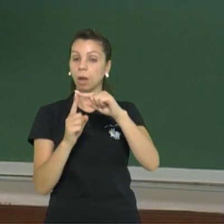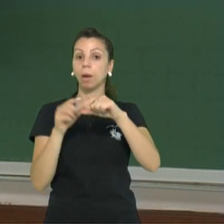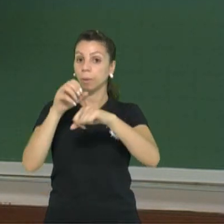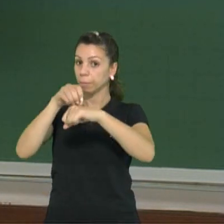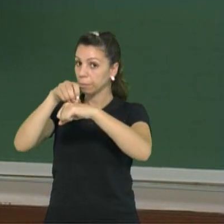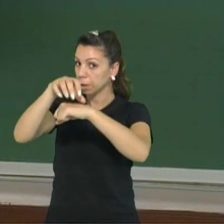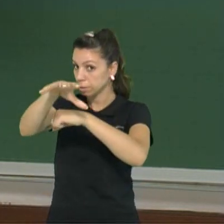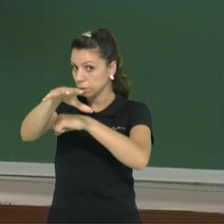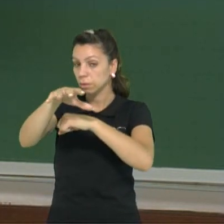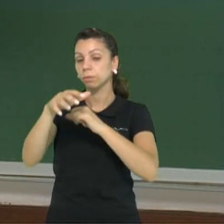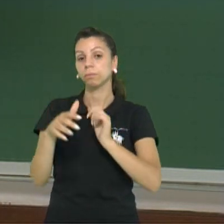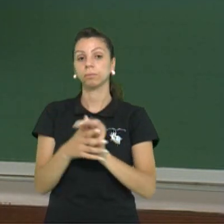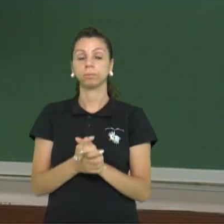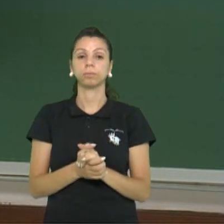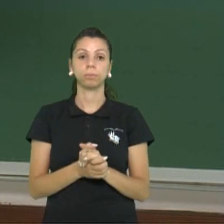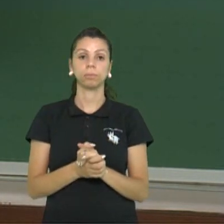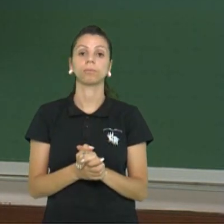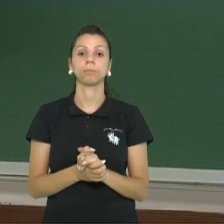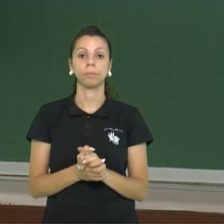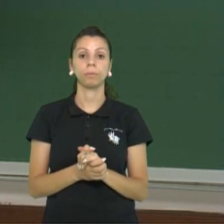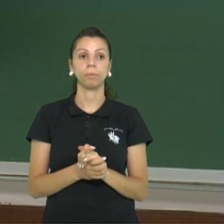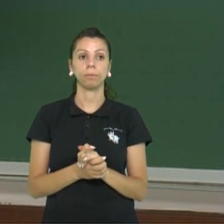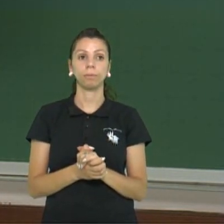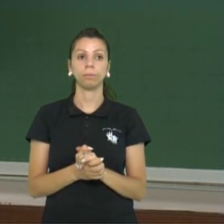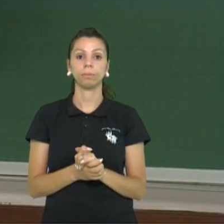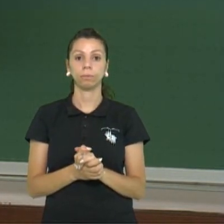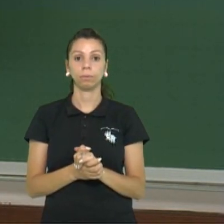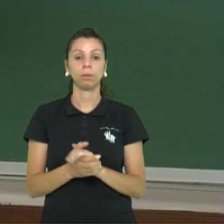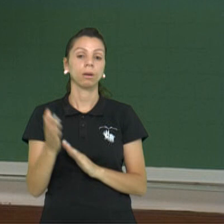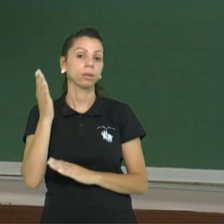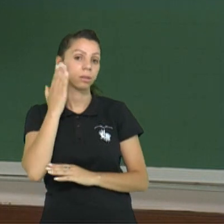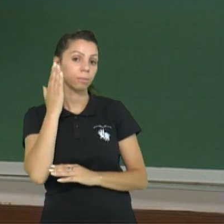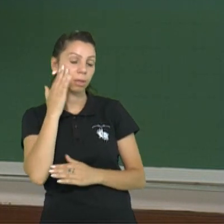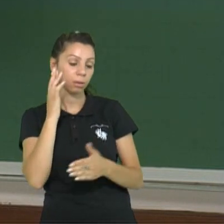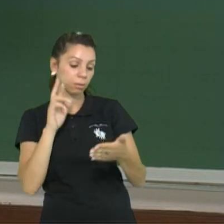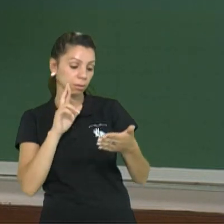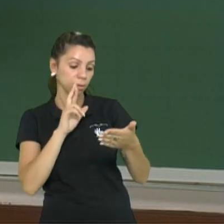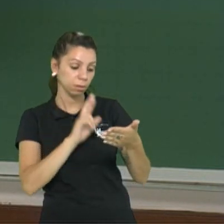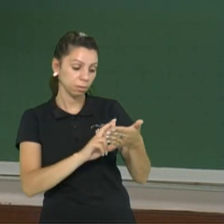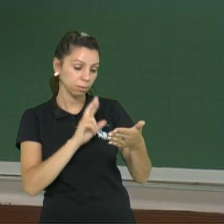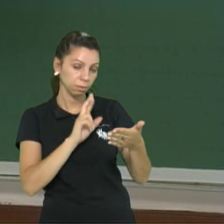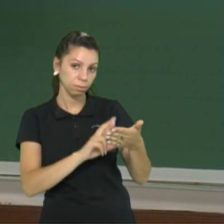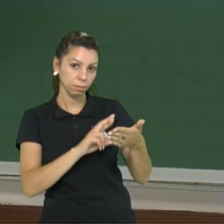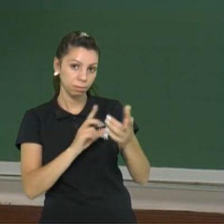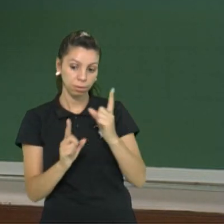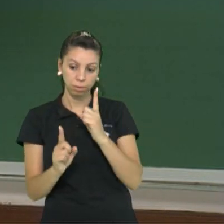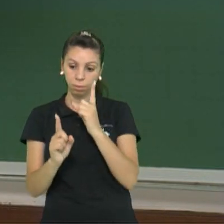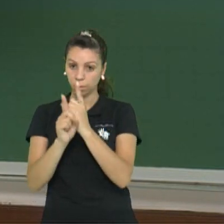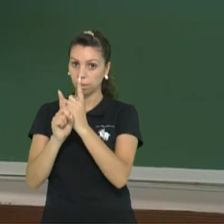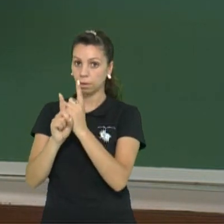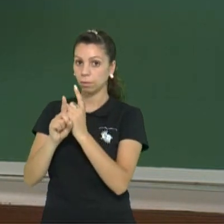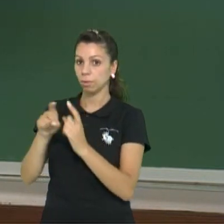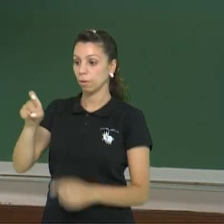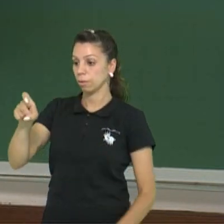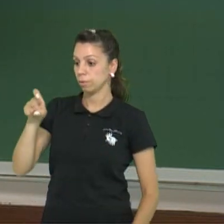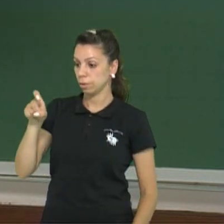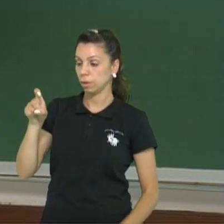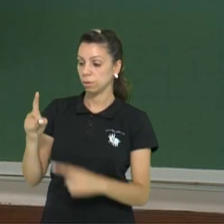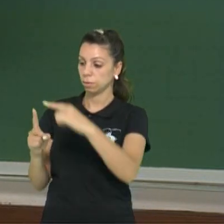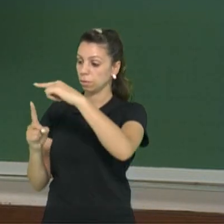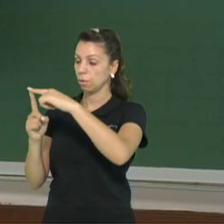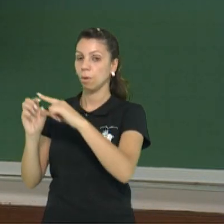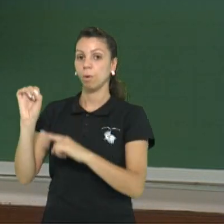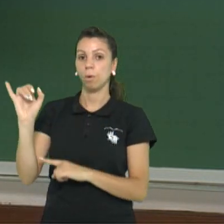aí que a gente determina, né, para saber se você responde com o valor encontrado para x do vértice ou para y